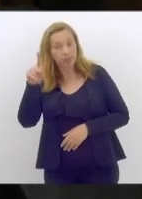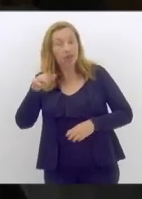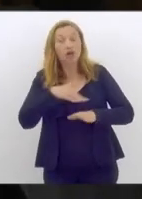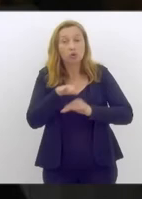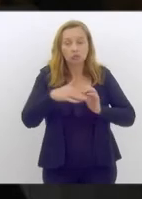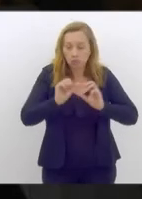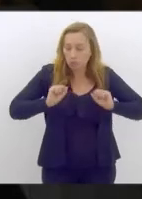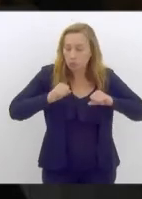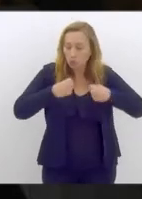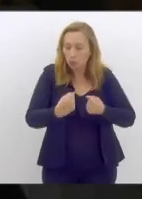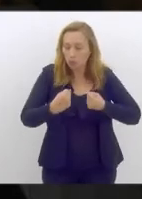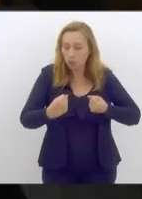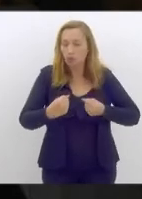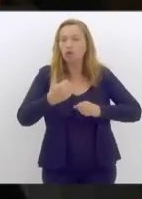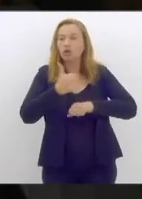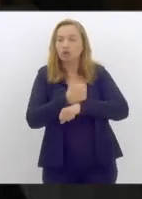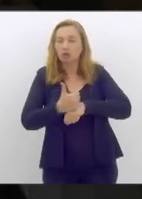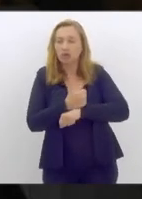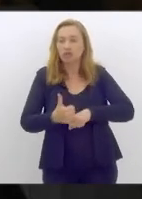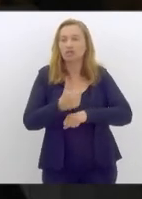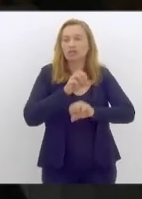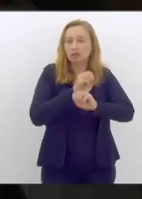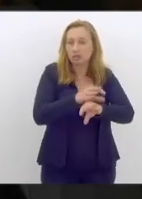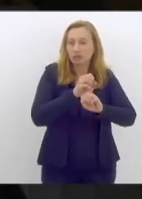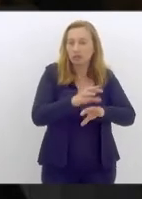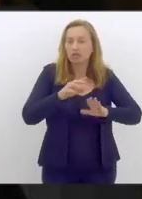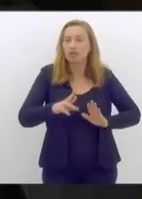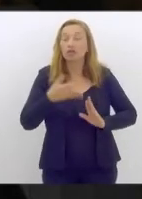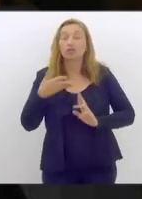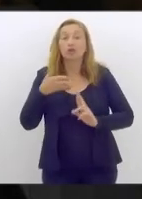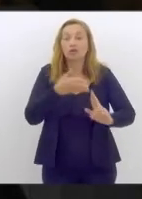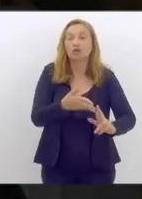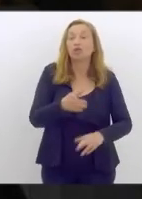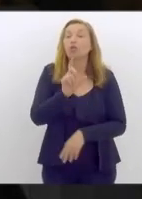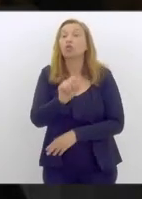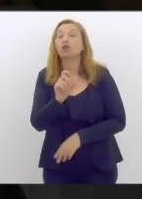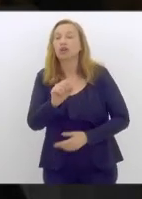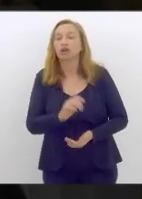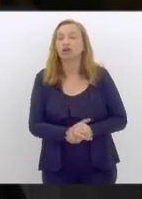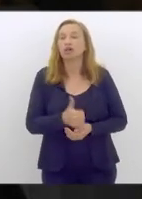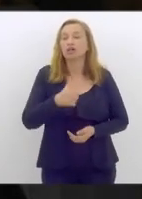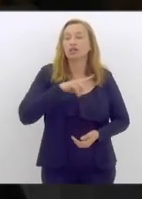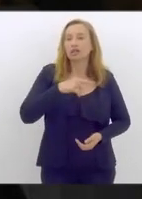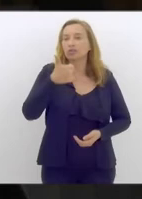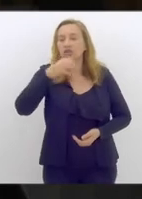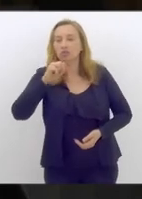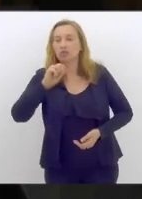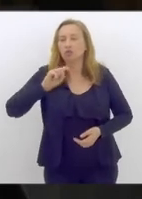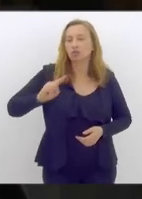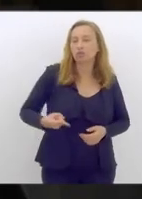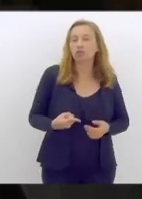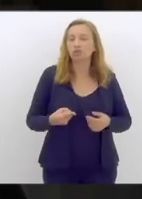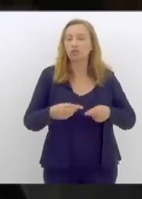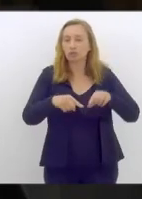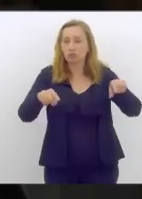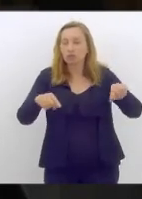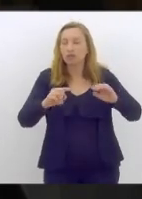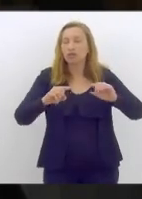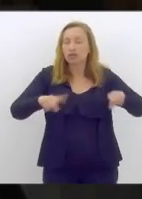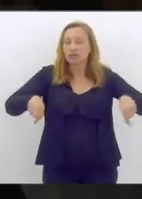todo o esforços atuais profissionais de educação isso se reflete que nós temos 18 mil turmas com falta de